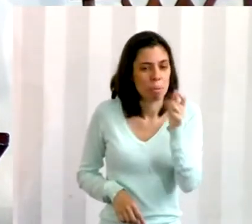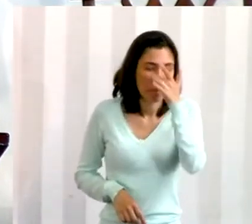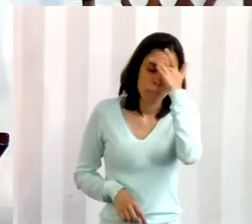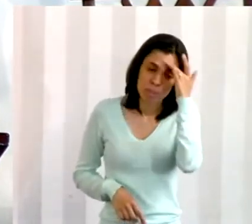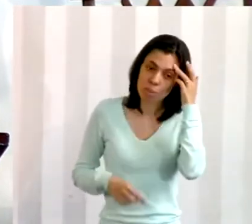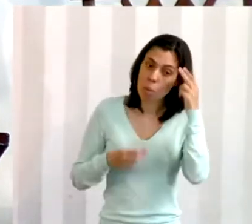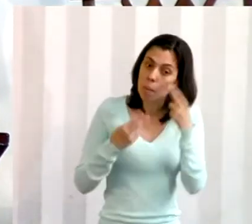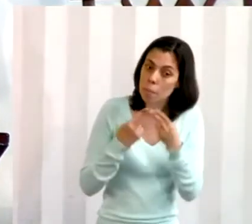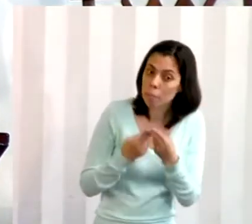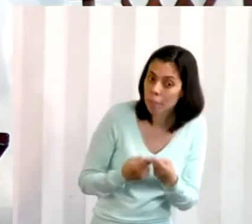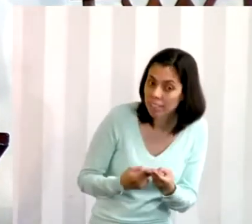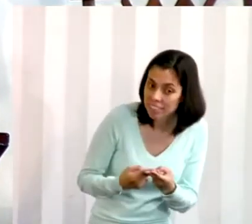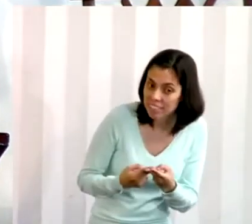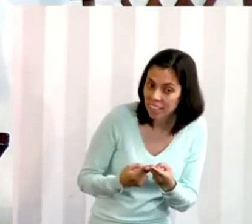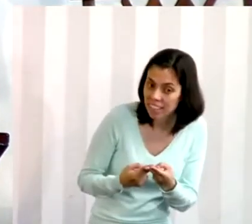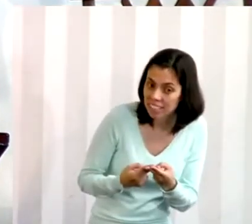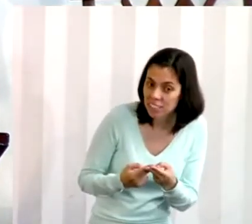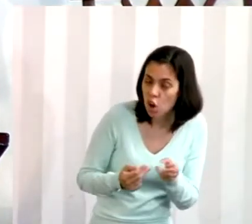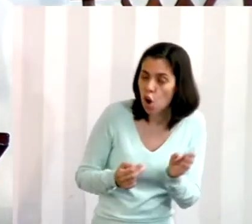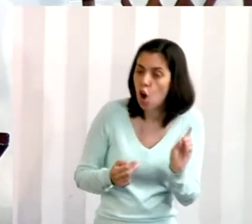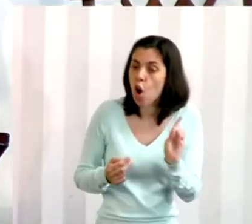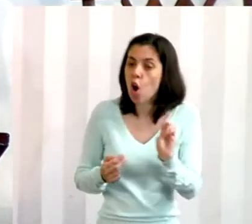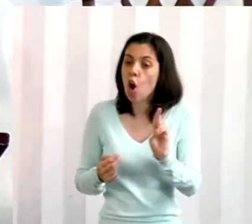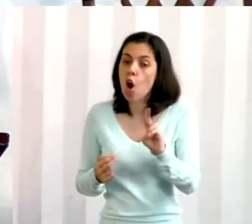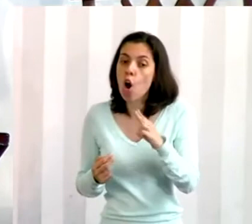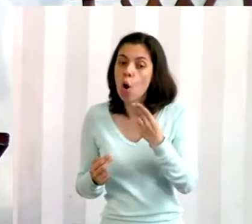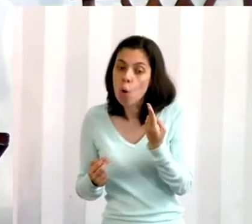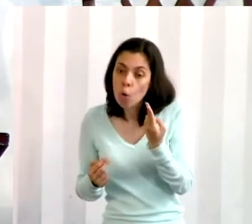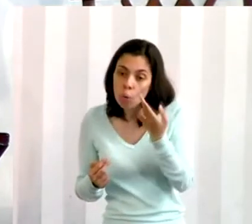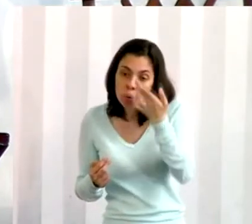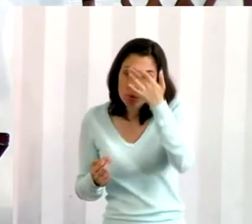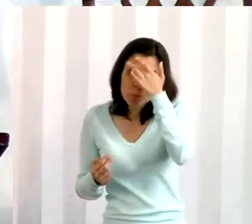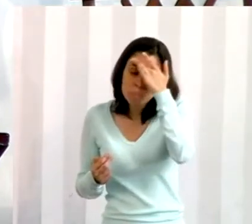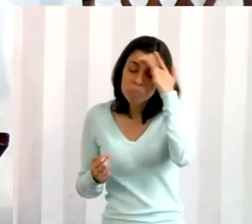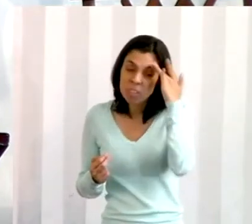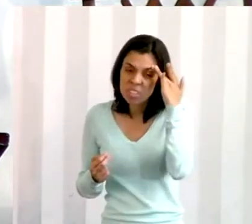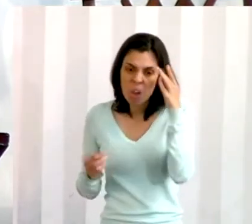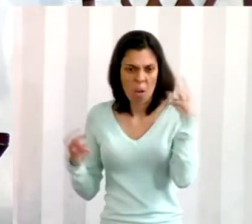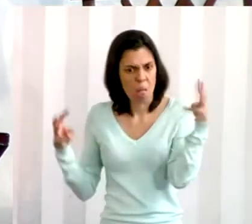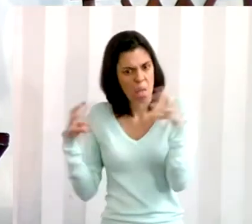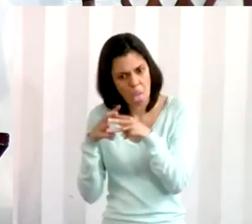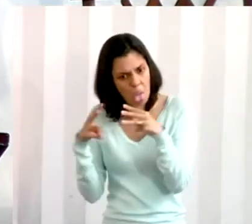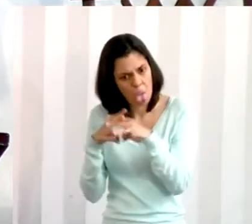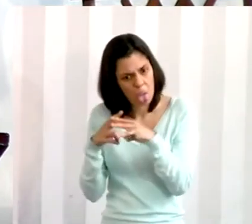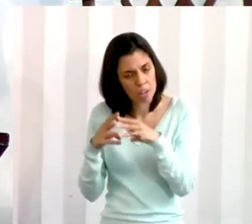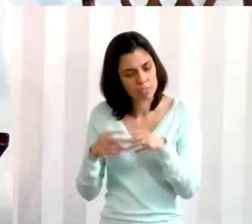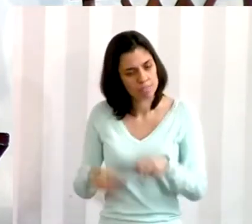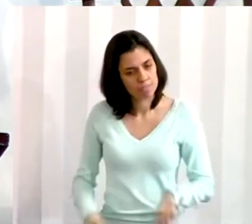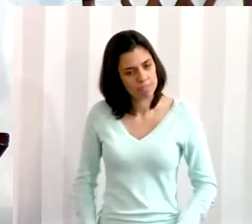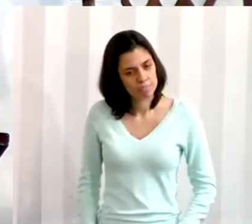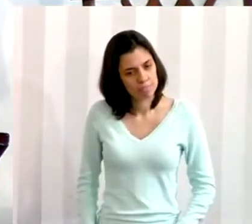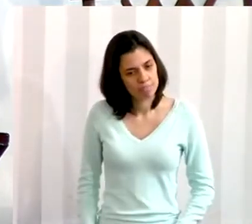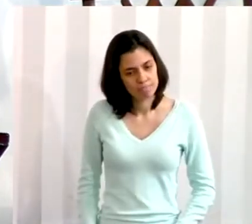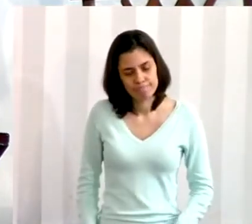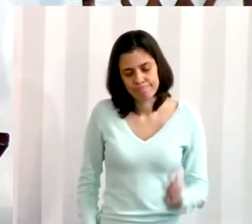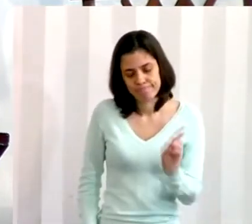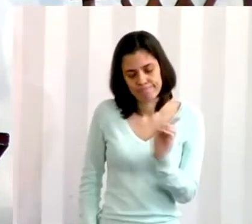que não há lugar para a sabedoria onde não há paciência. A paciência cristã é uma atitude